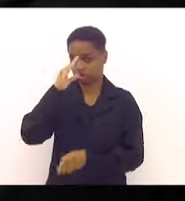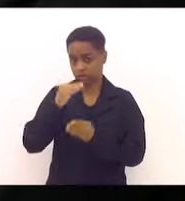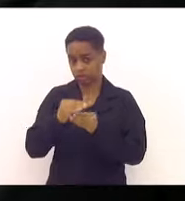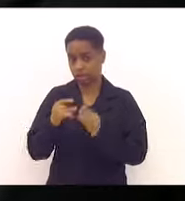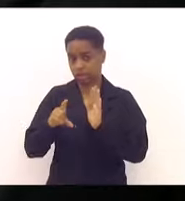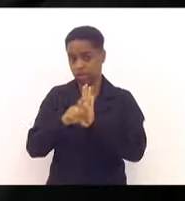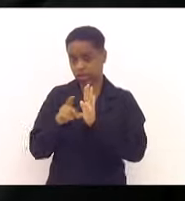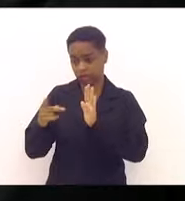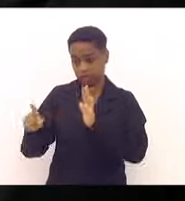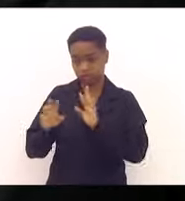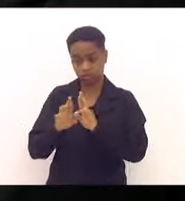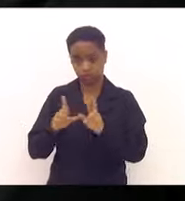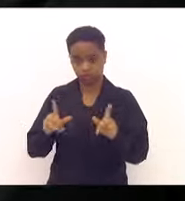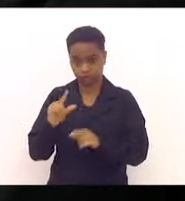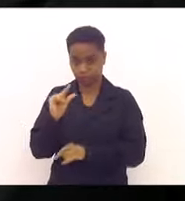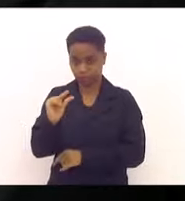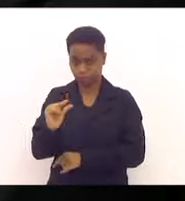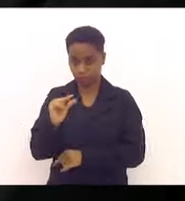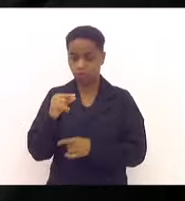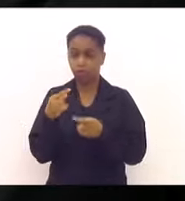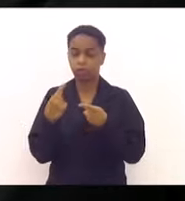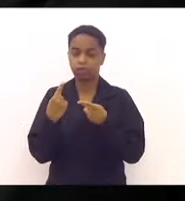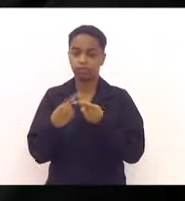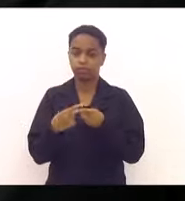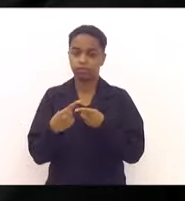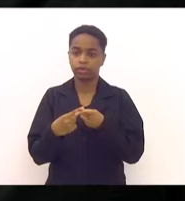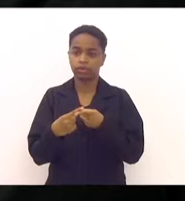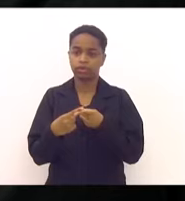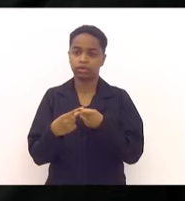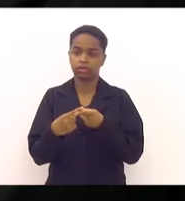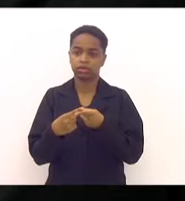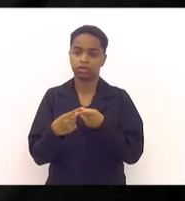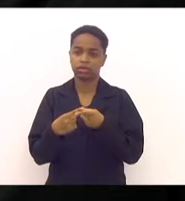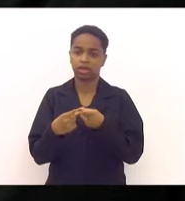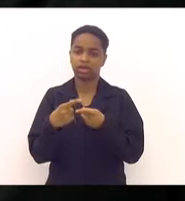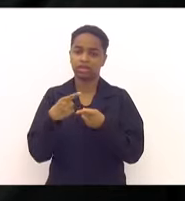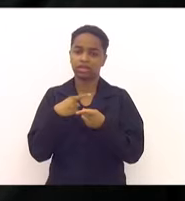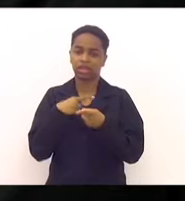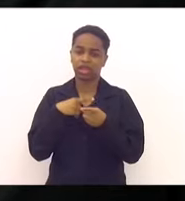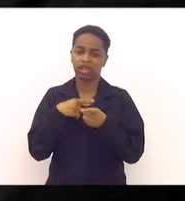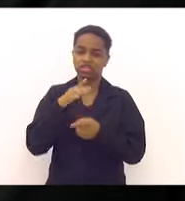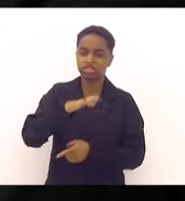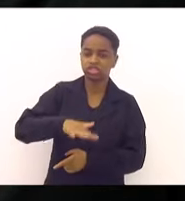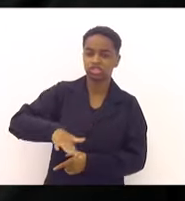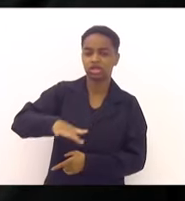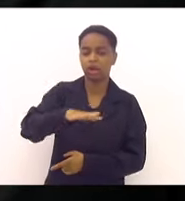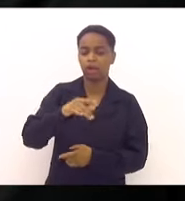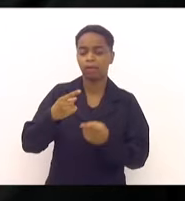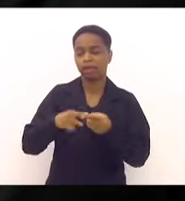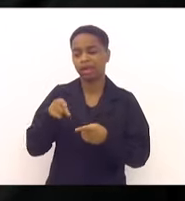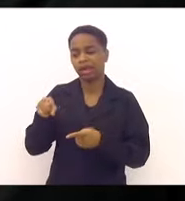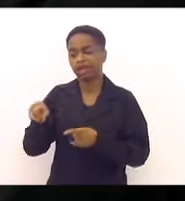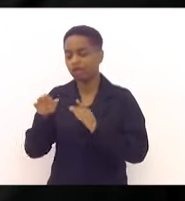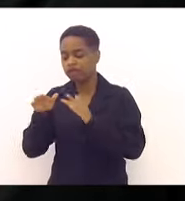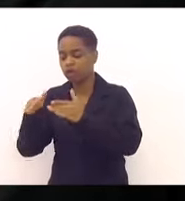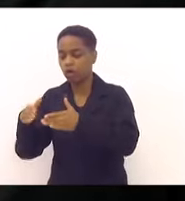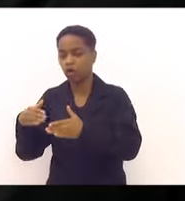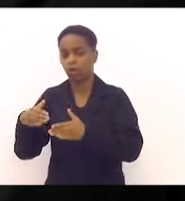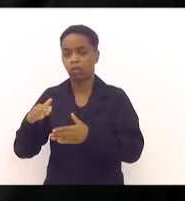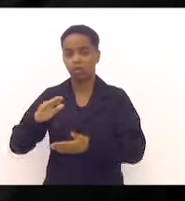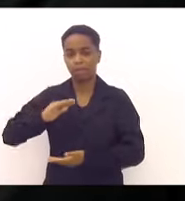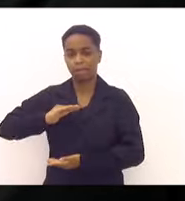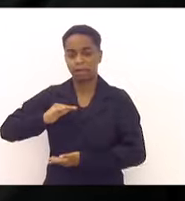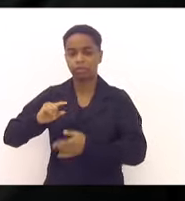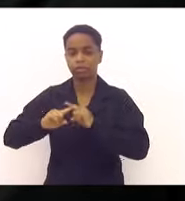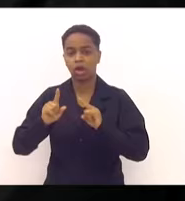Marcelo Dino é um pouco diferente, porque ela tem um pouco uma amplitude. Essa aqui é da mama e a outra é um pouco